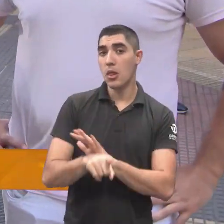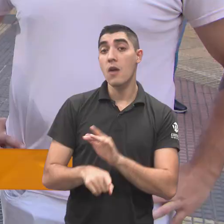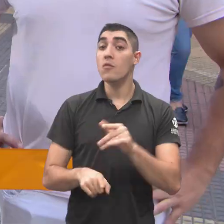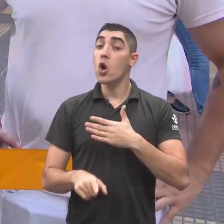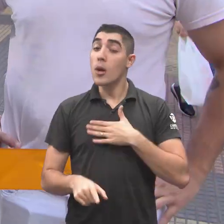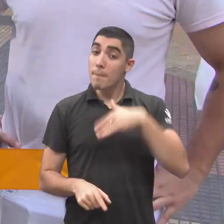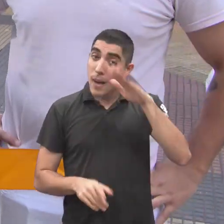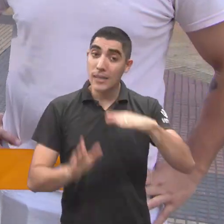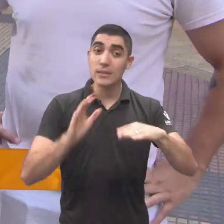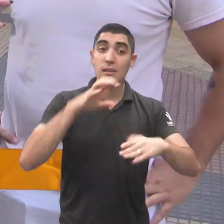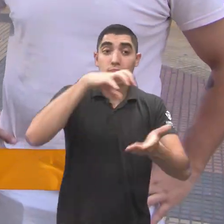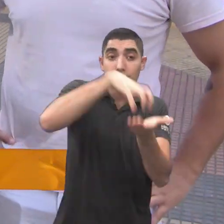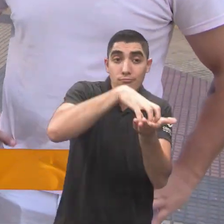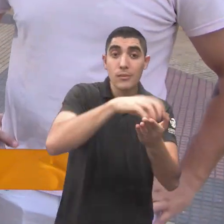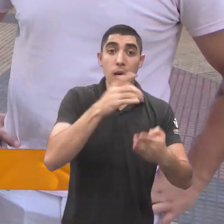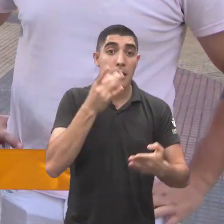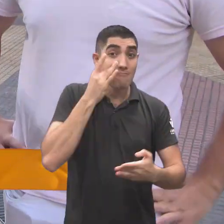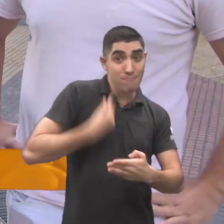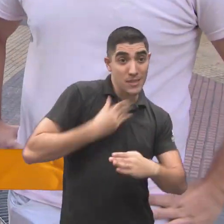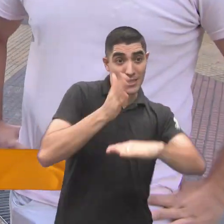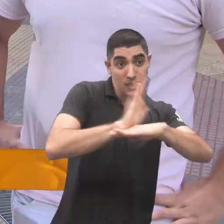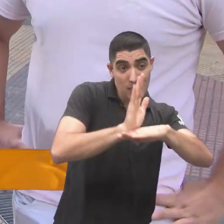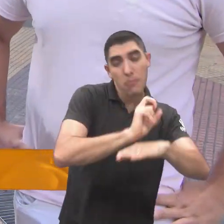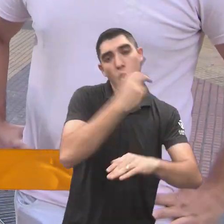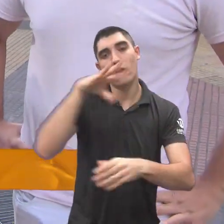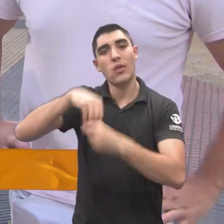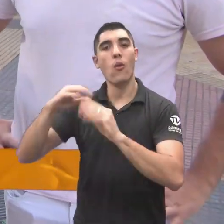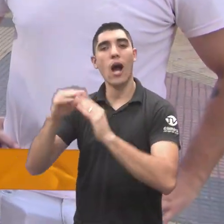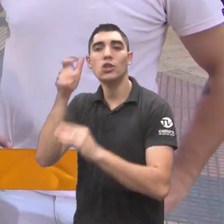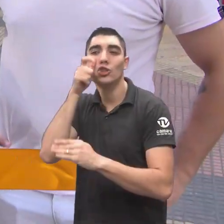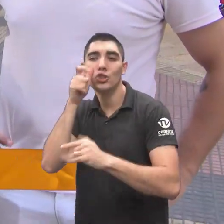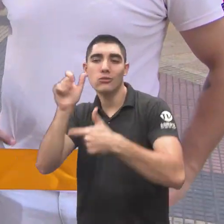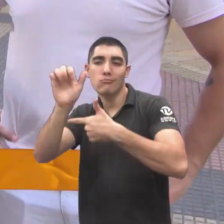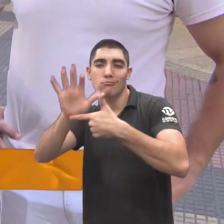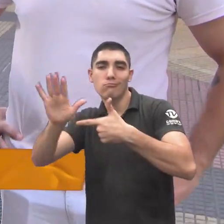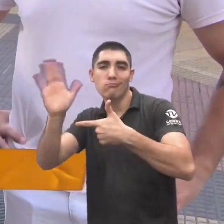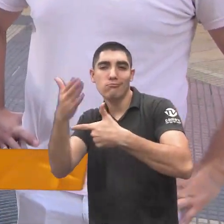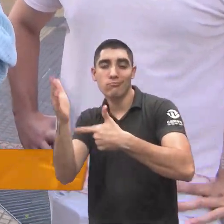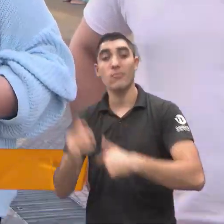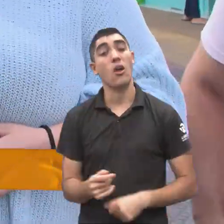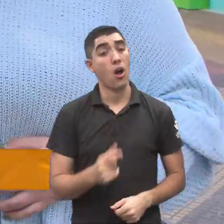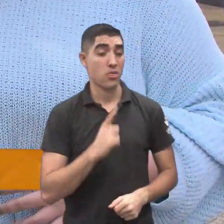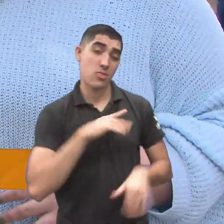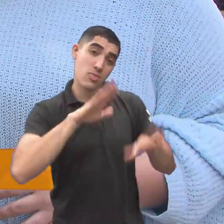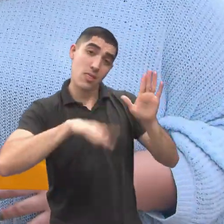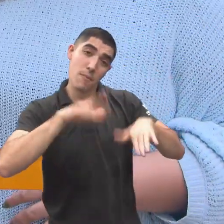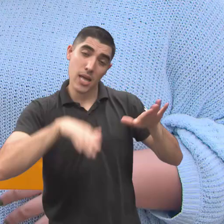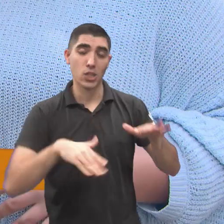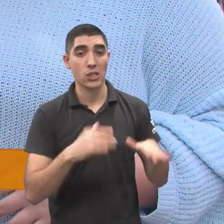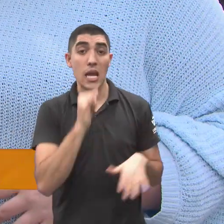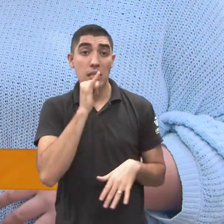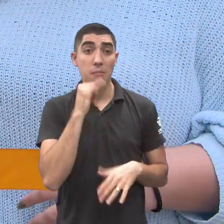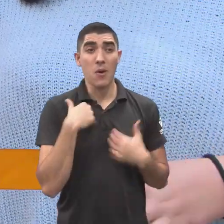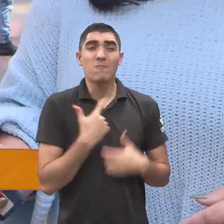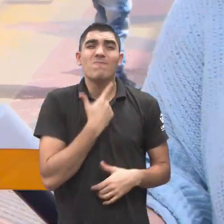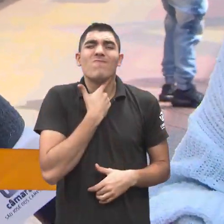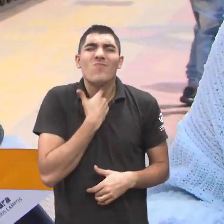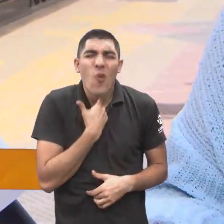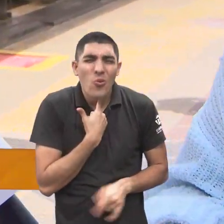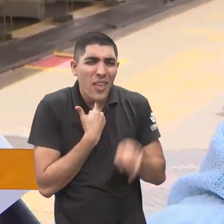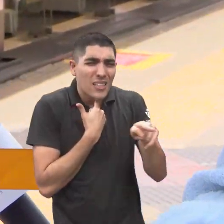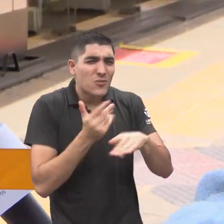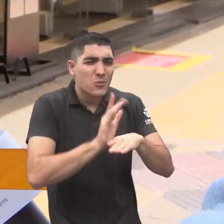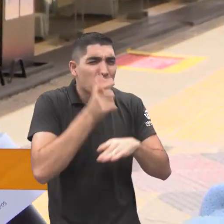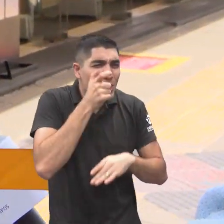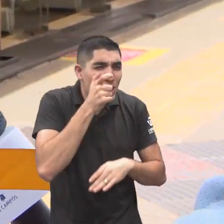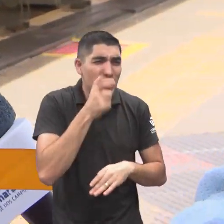vocês curtem assim, por exemplo, ir pro cinema ou assistir um filme em casa ou tem situações e situações? Olha, pra gente tem situações e situações, depende.